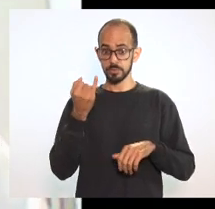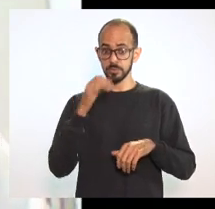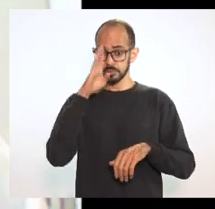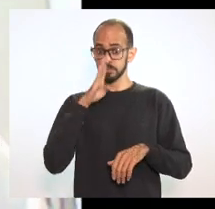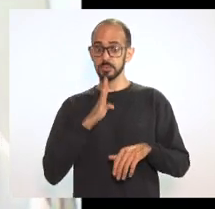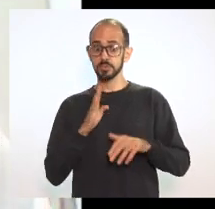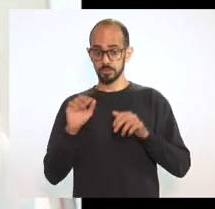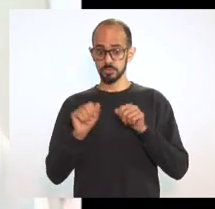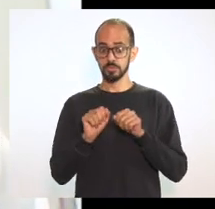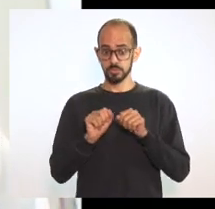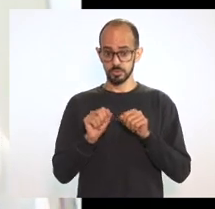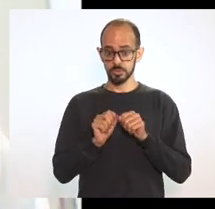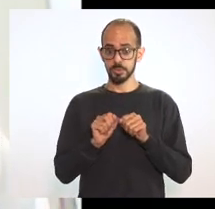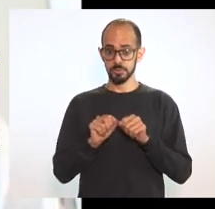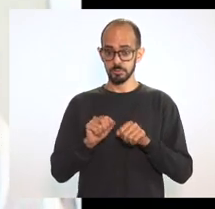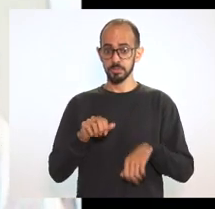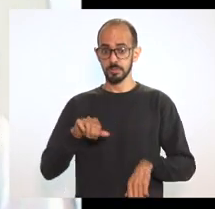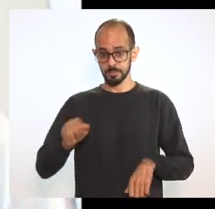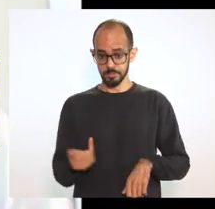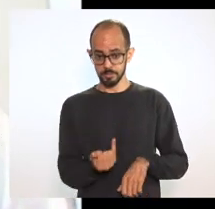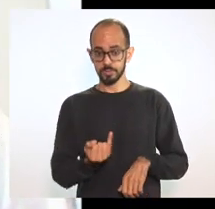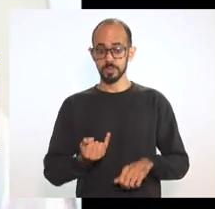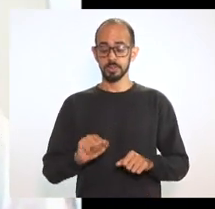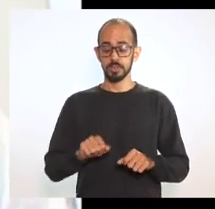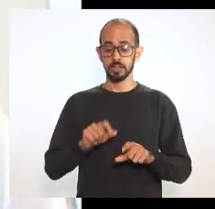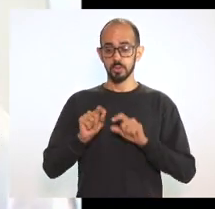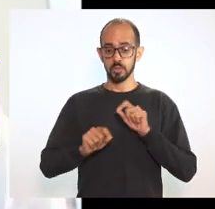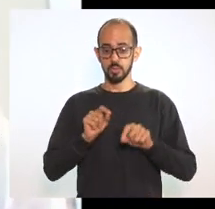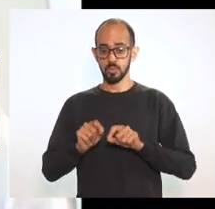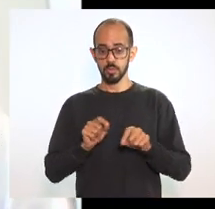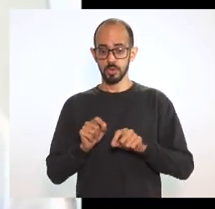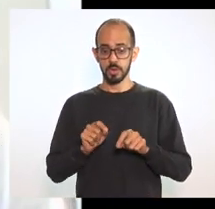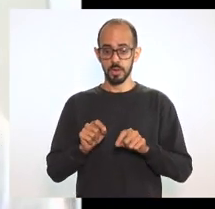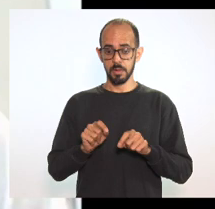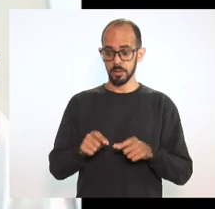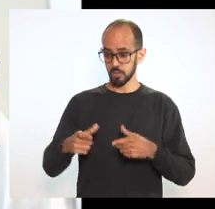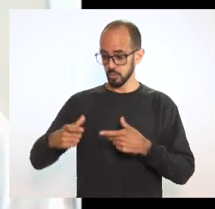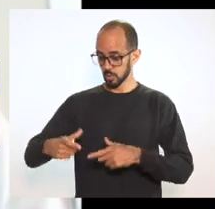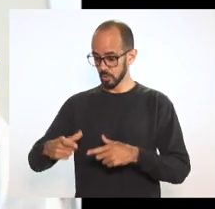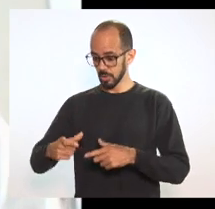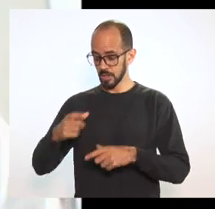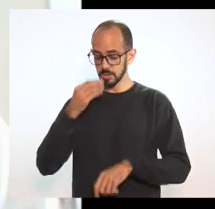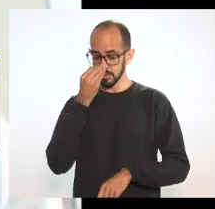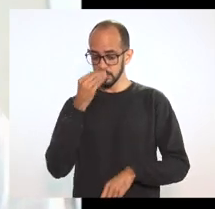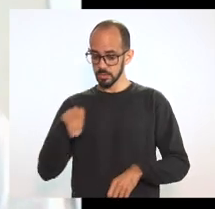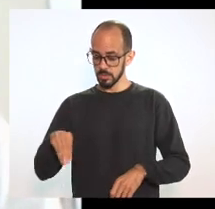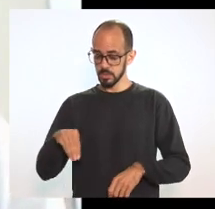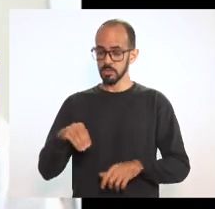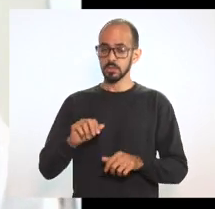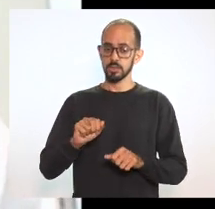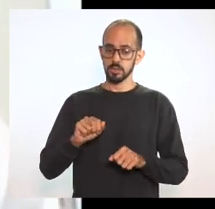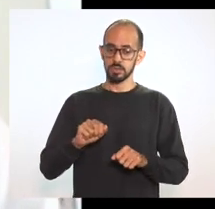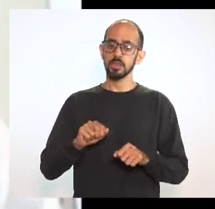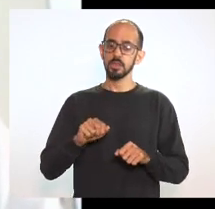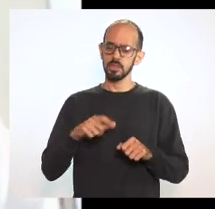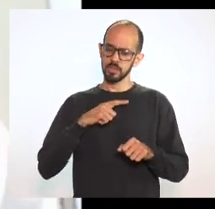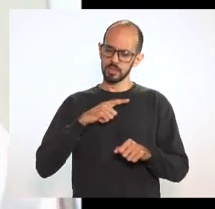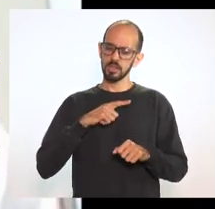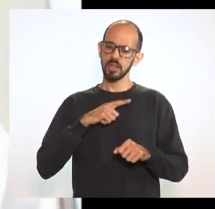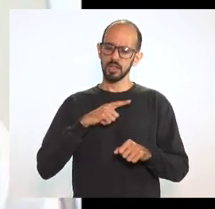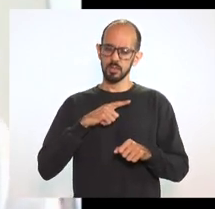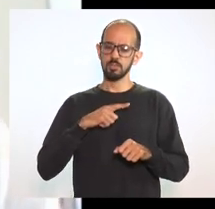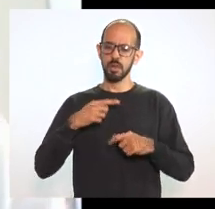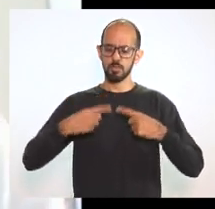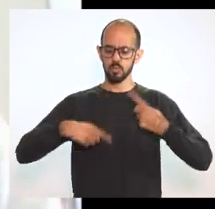inclusive para aproveitar áreas de regiões centrais onde tem imóveis públicos abandonados, subutilizados, e ter uma política de habitação para